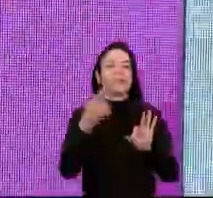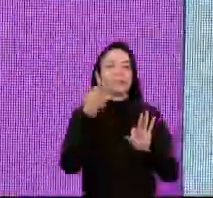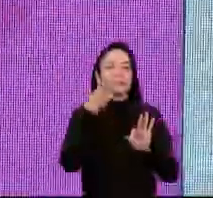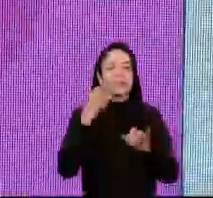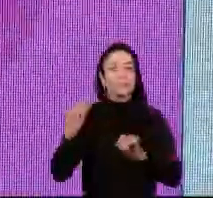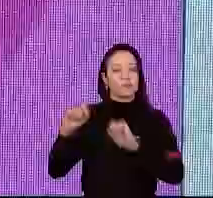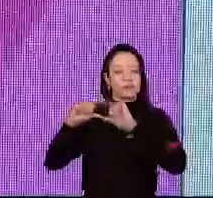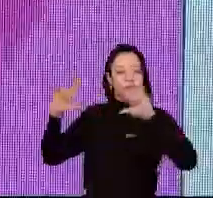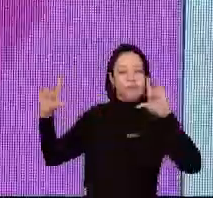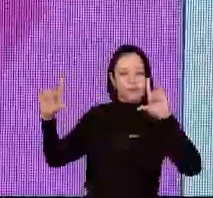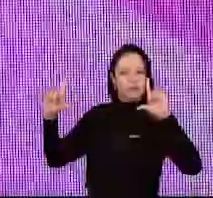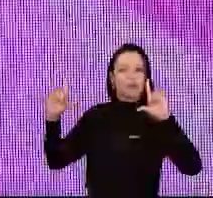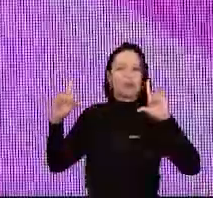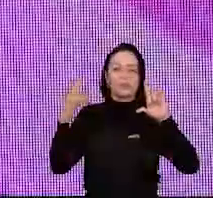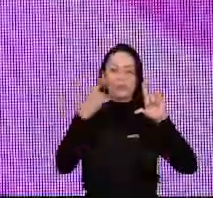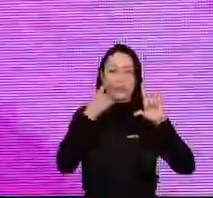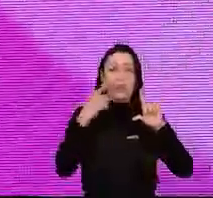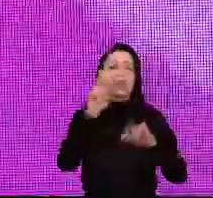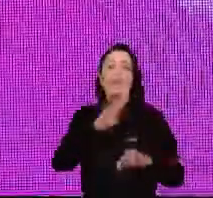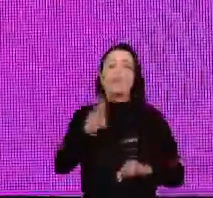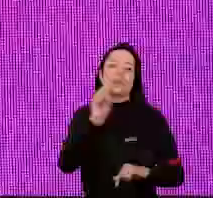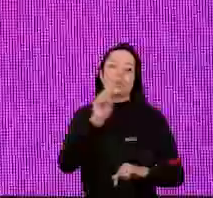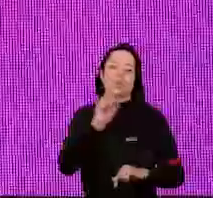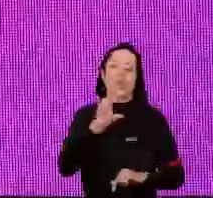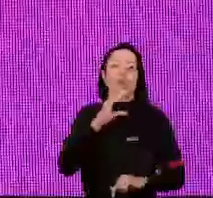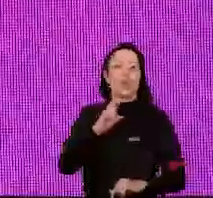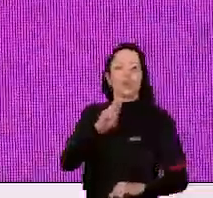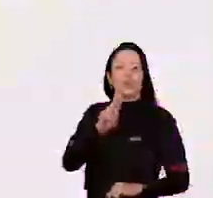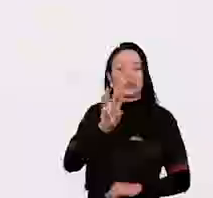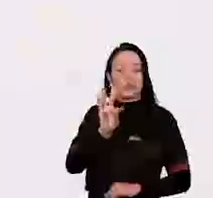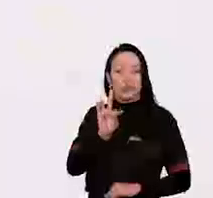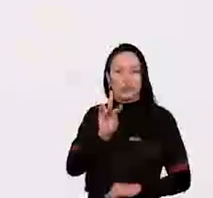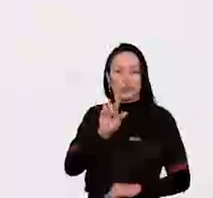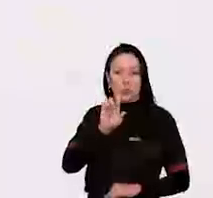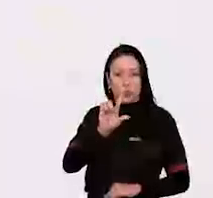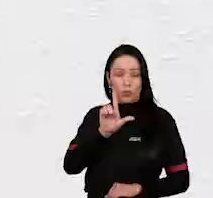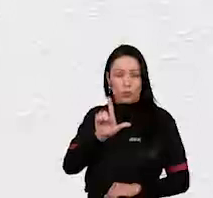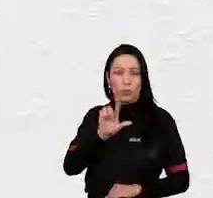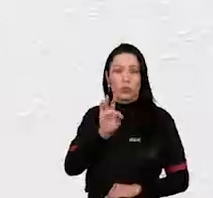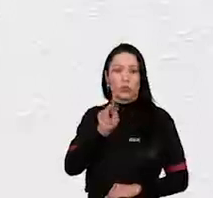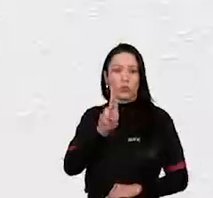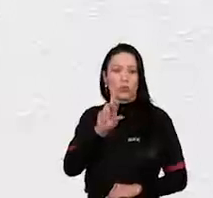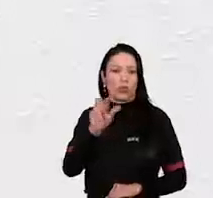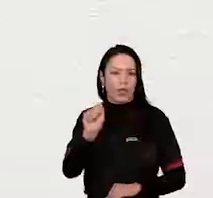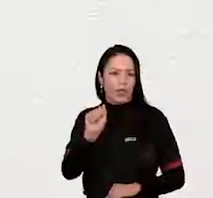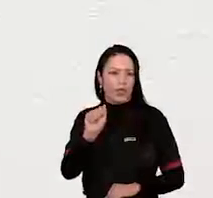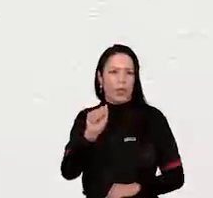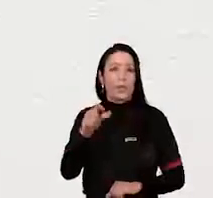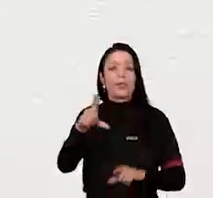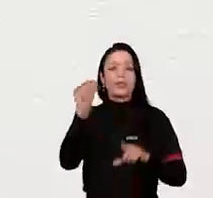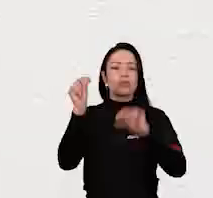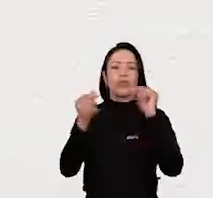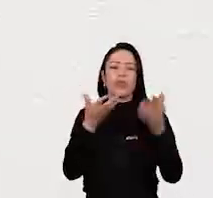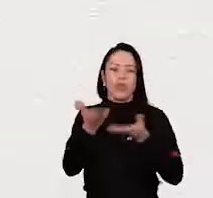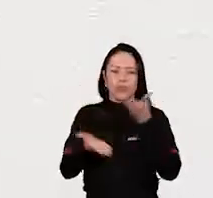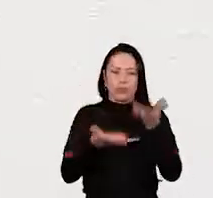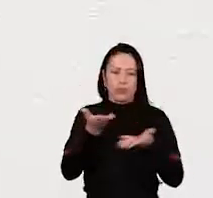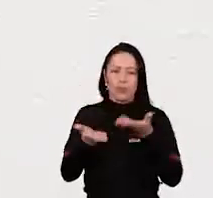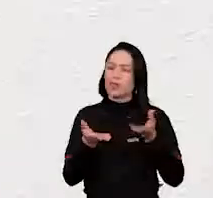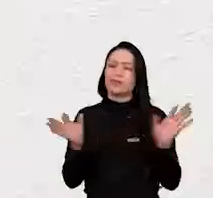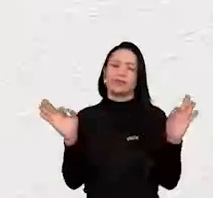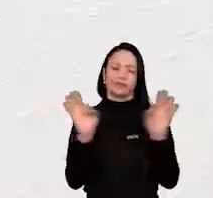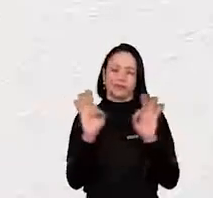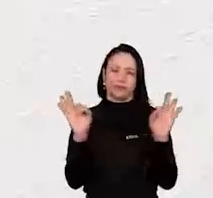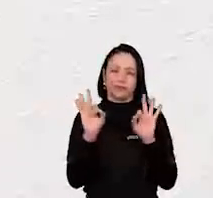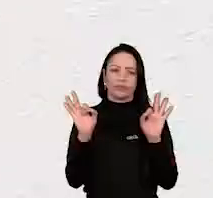no slide, né, não use cultura em antibiograma para escolher o tratamento. Não é requerido cultura em